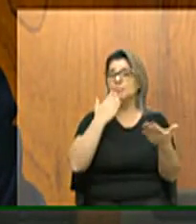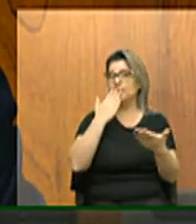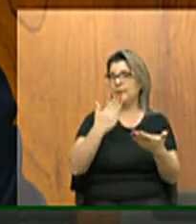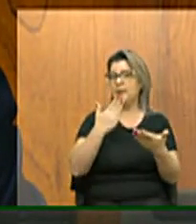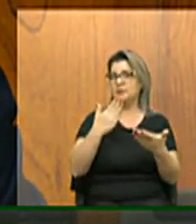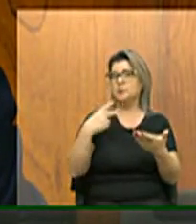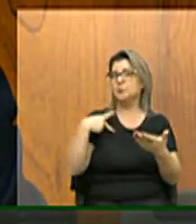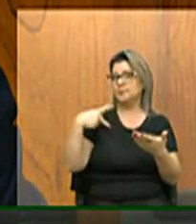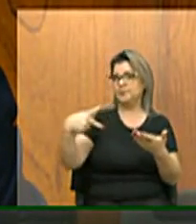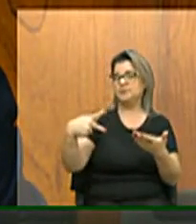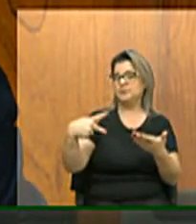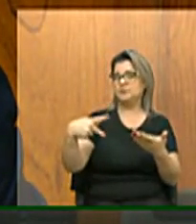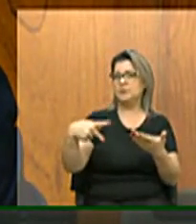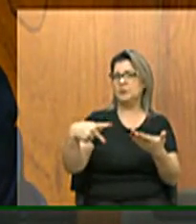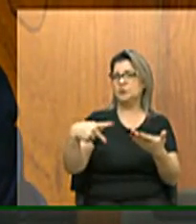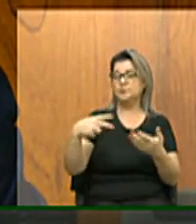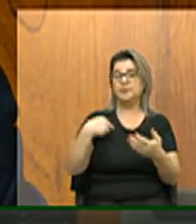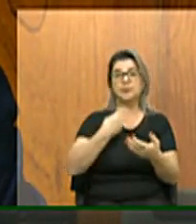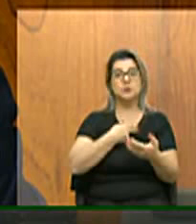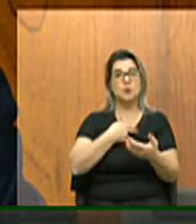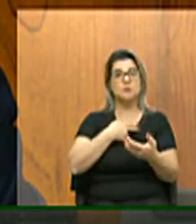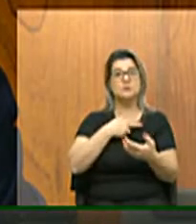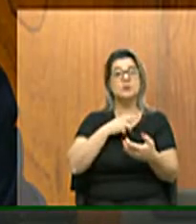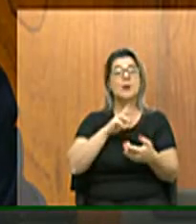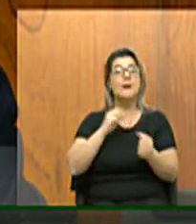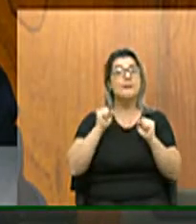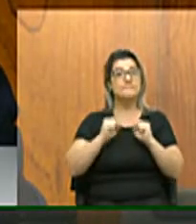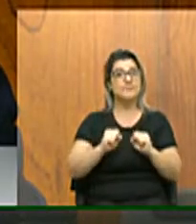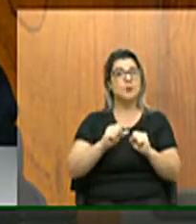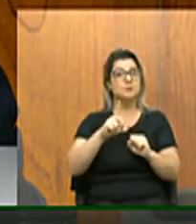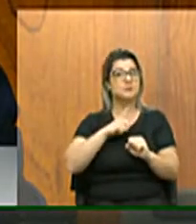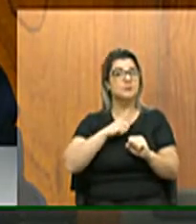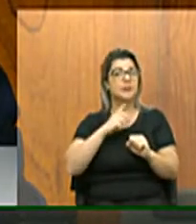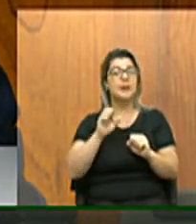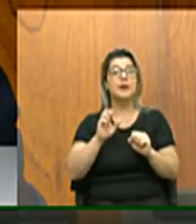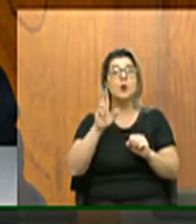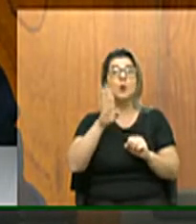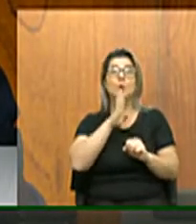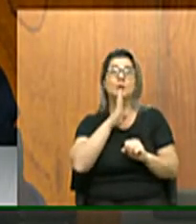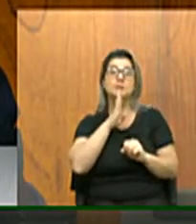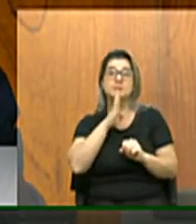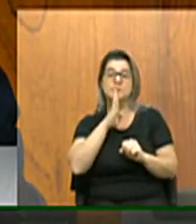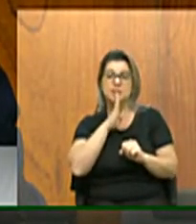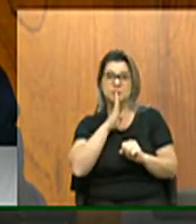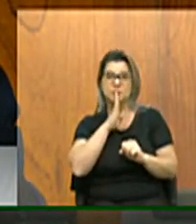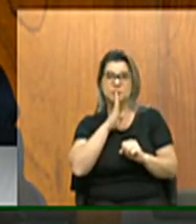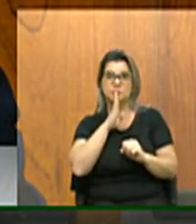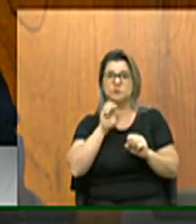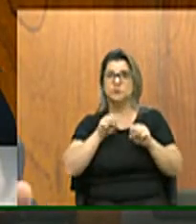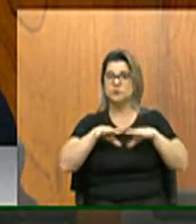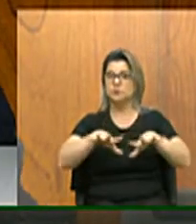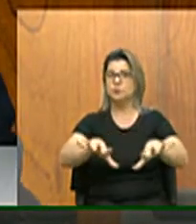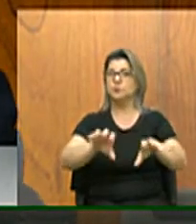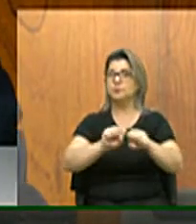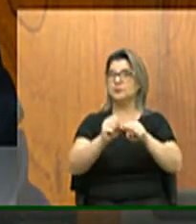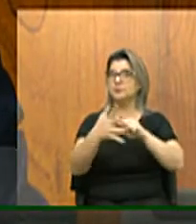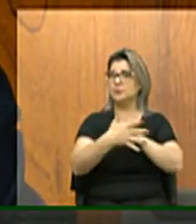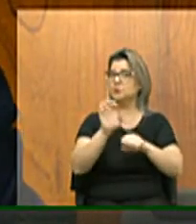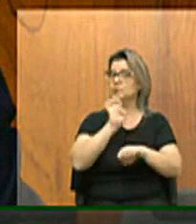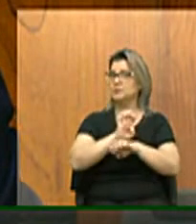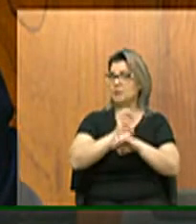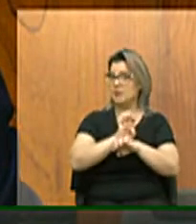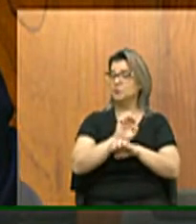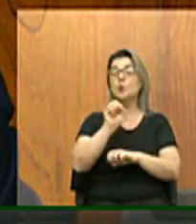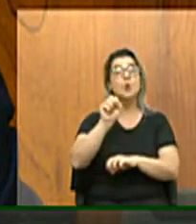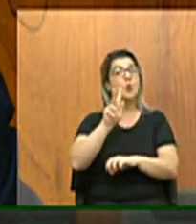para que nós possamos ter conhecimento da realidade da pandemia no Estado. Ok. Vamos providenciar